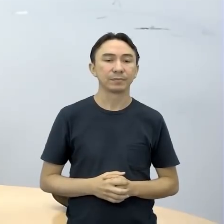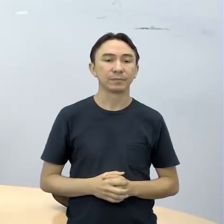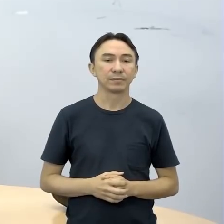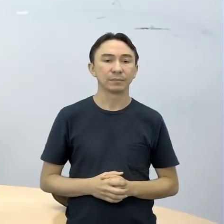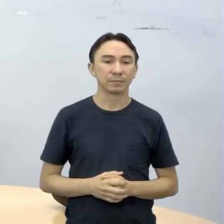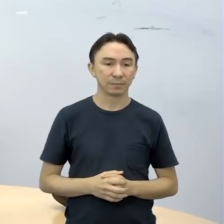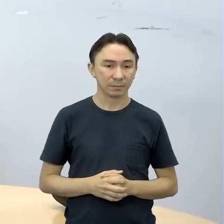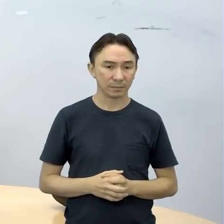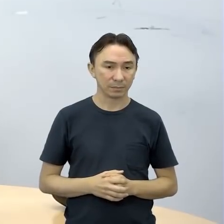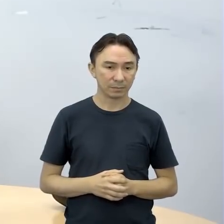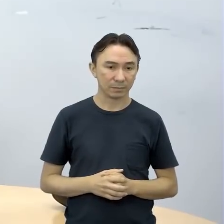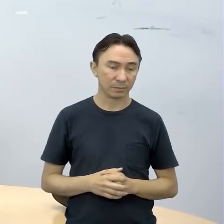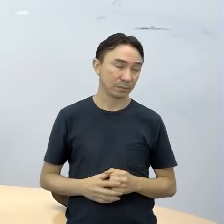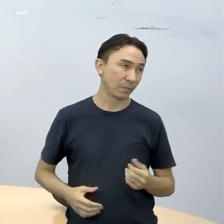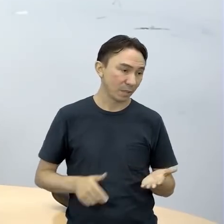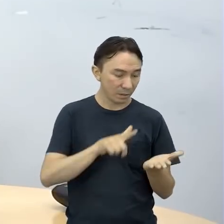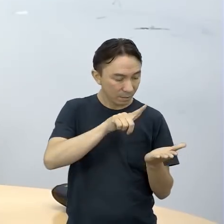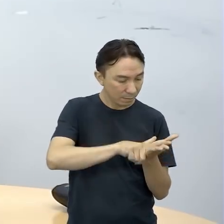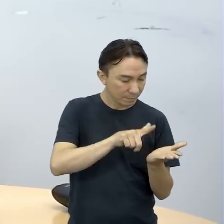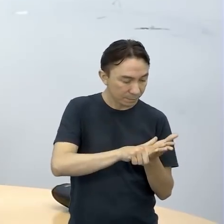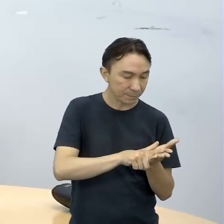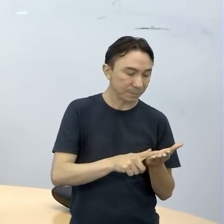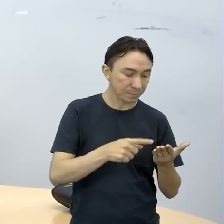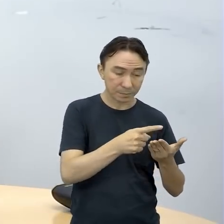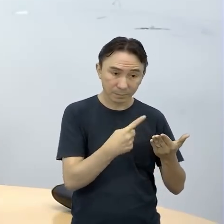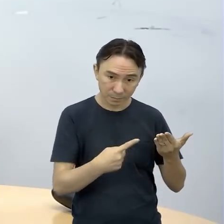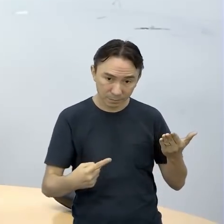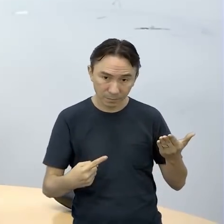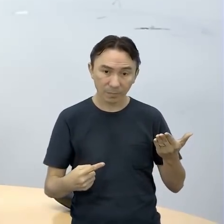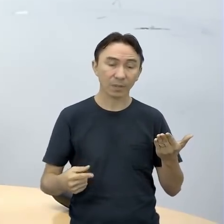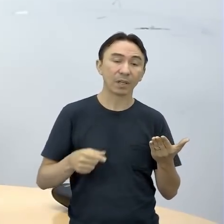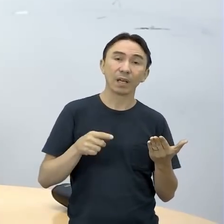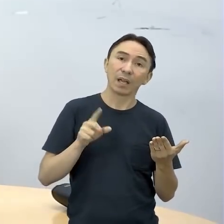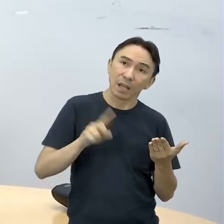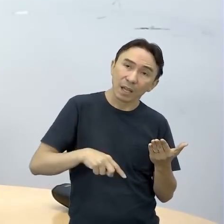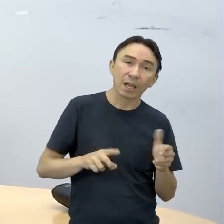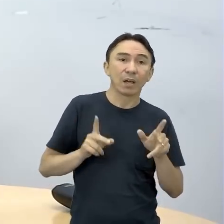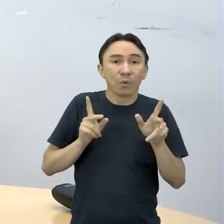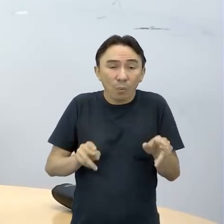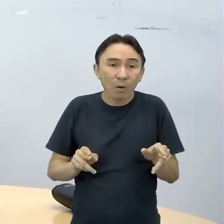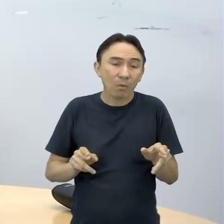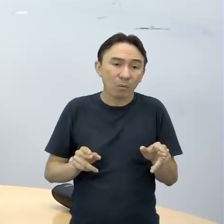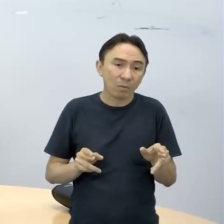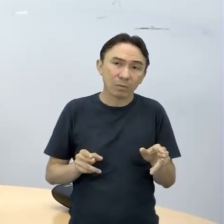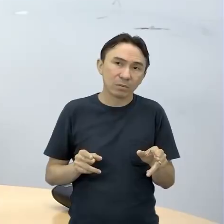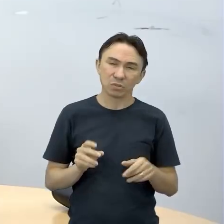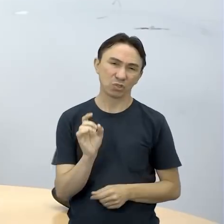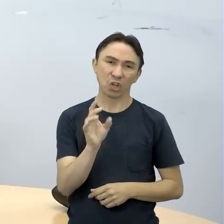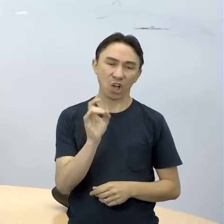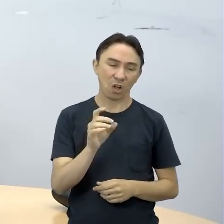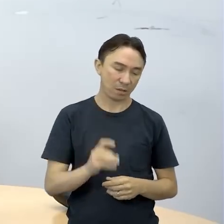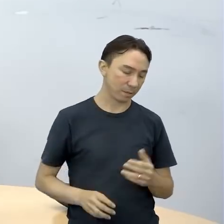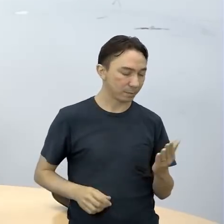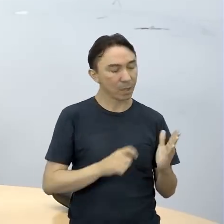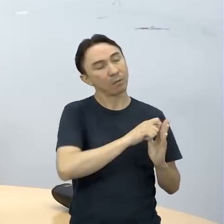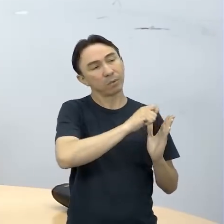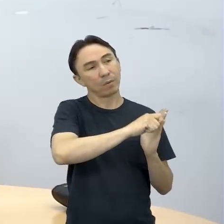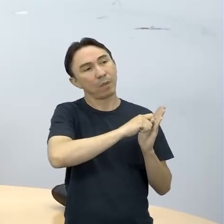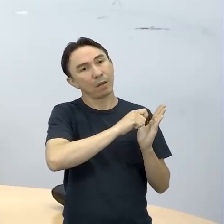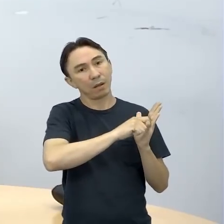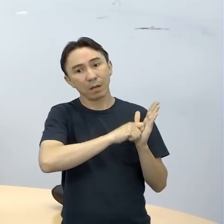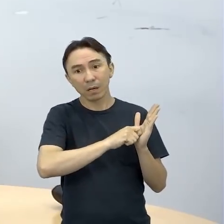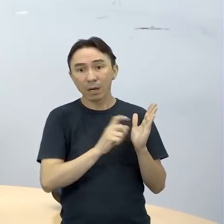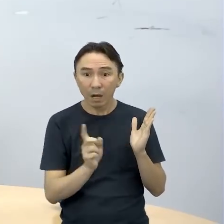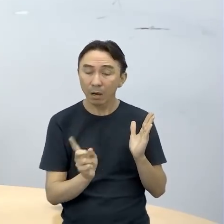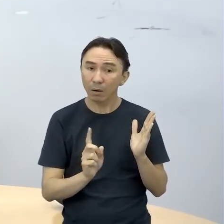a gente enxerga como um material a mais, não só como um caderno de anotações, mas como um diário